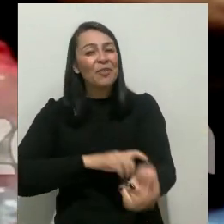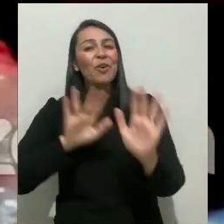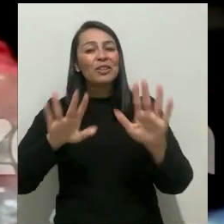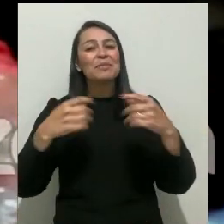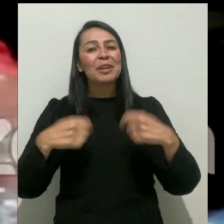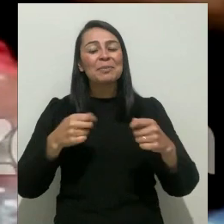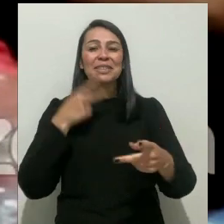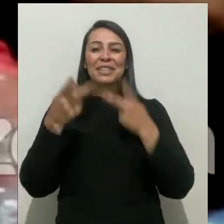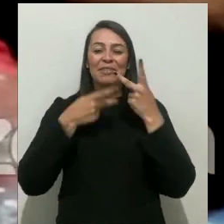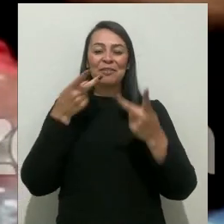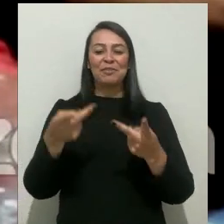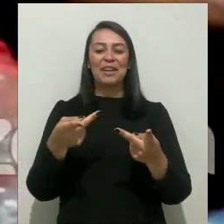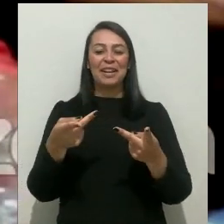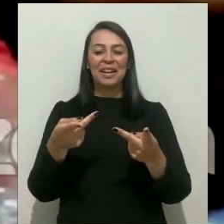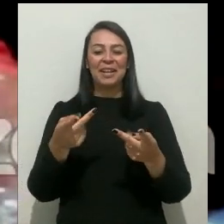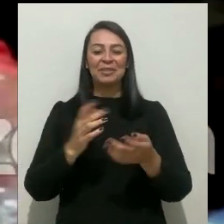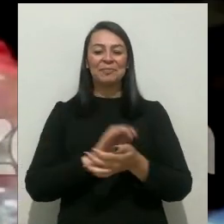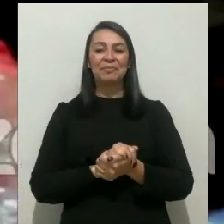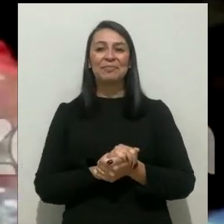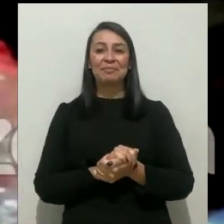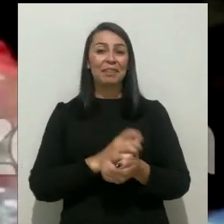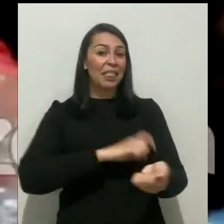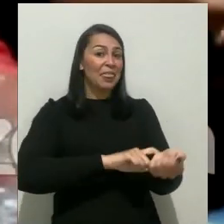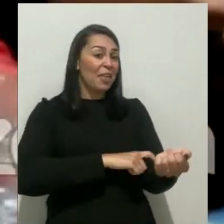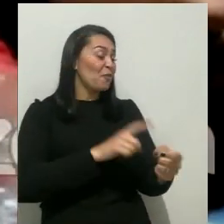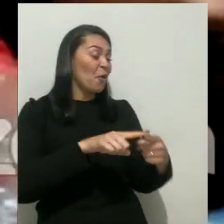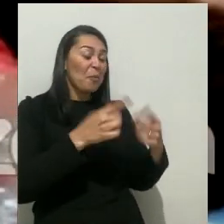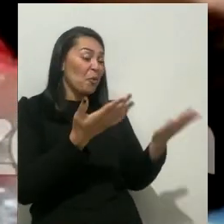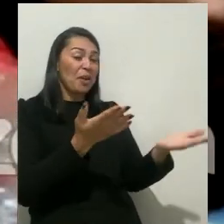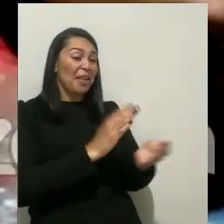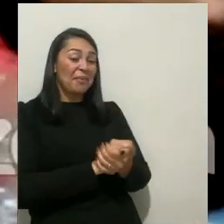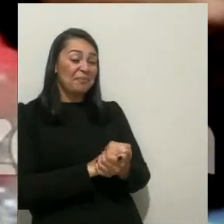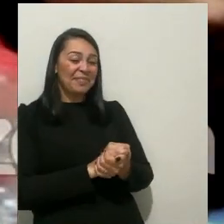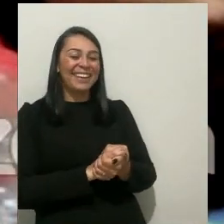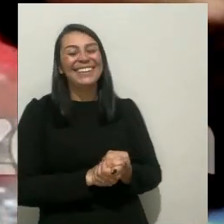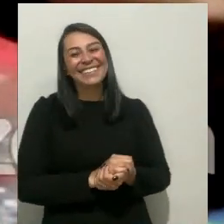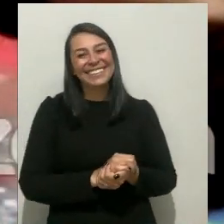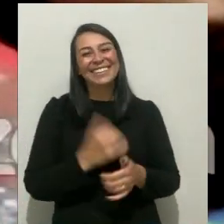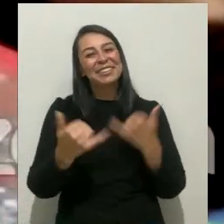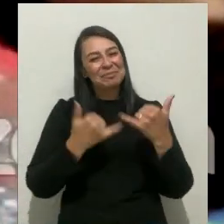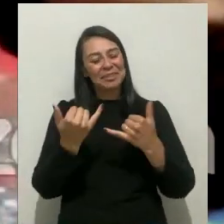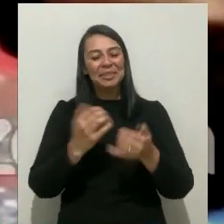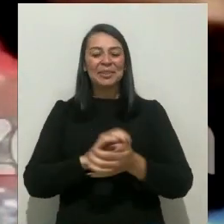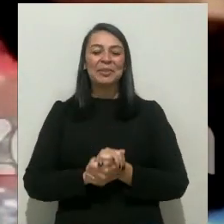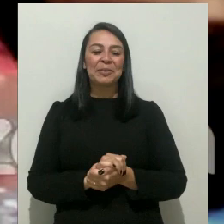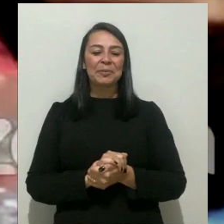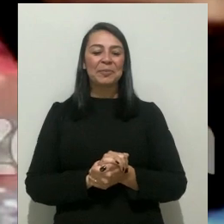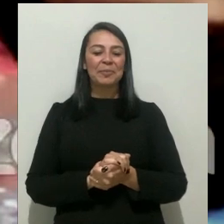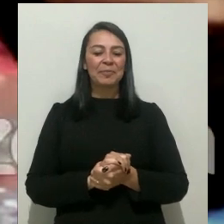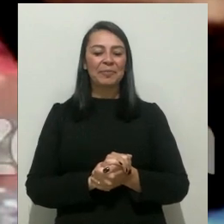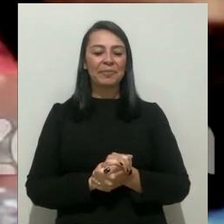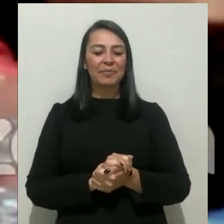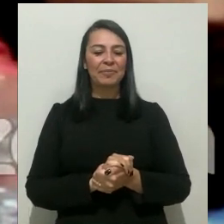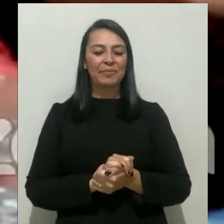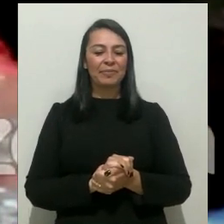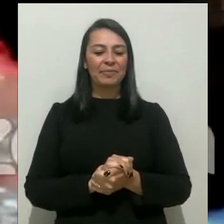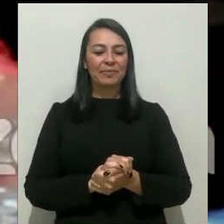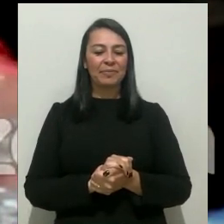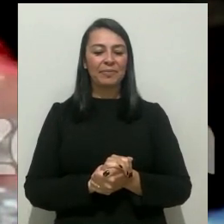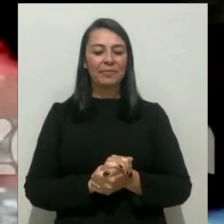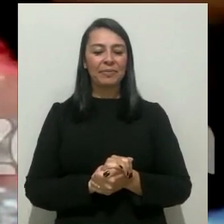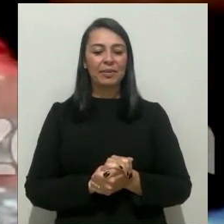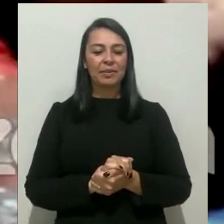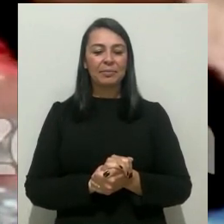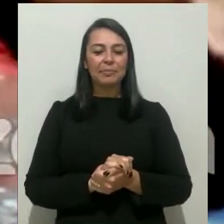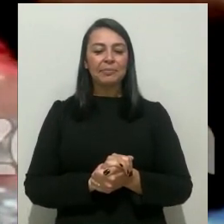deixar. Você estava por quê, Érica? Eu não entendi. Você estava nervosa nenhum. Eu finjo bem, mas estava